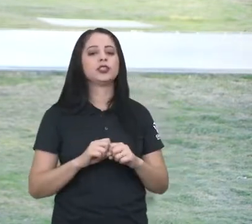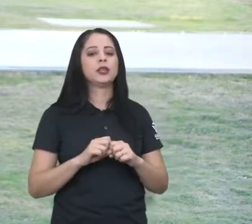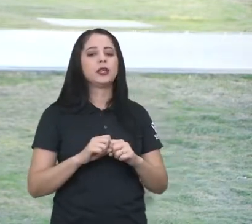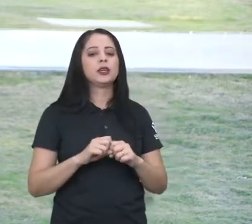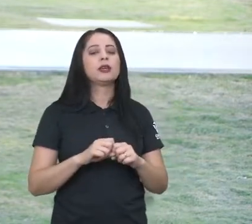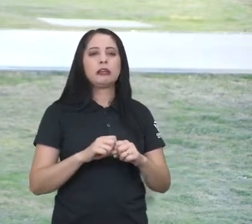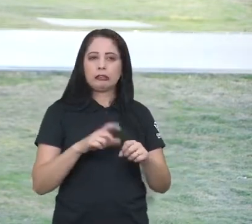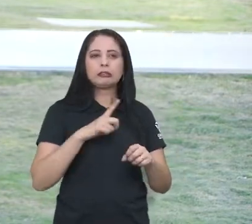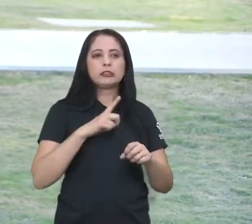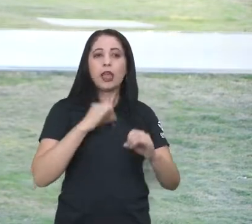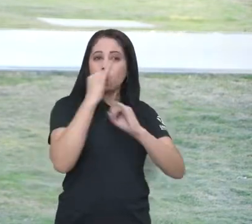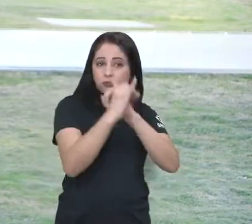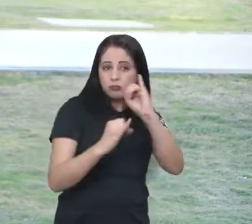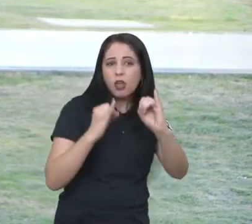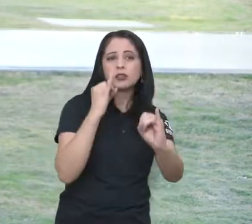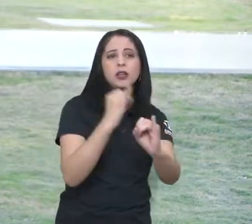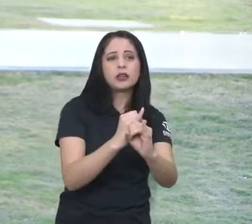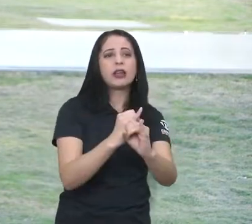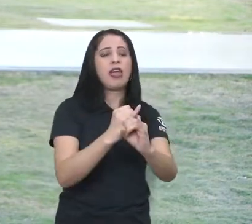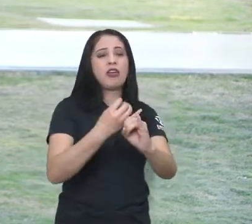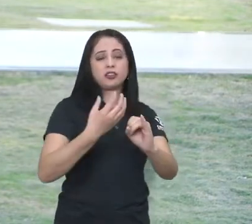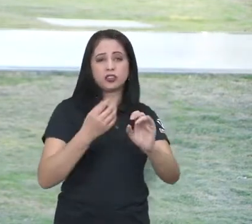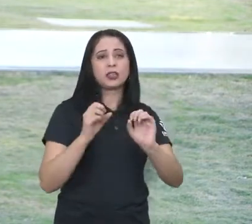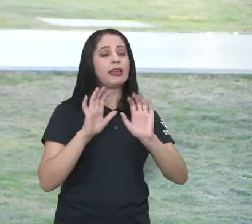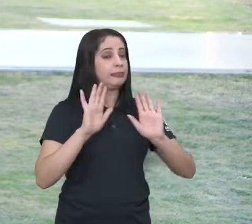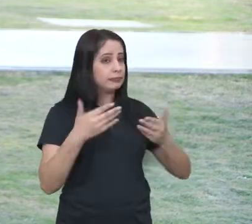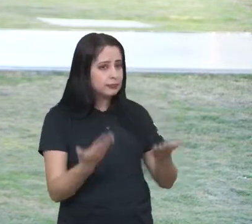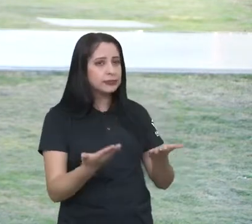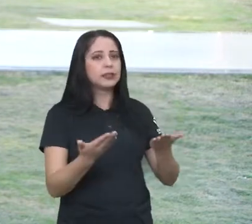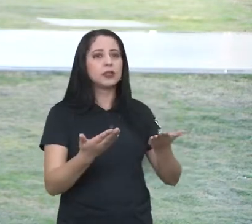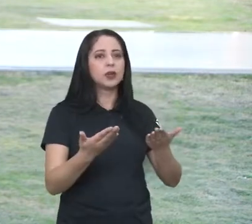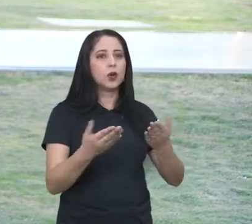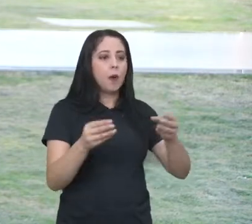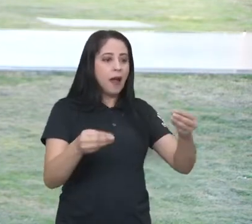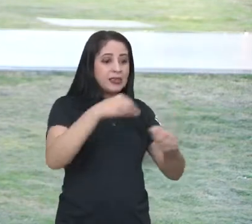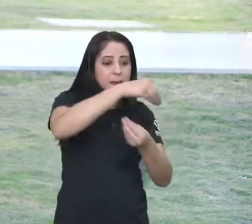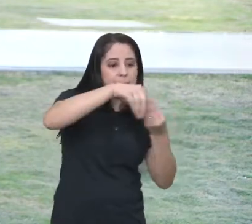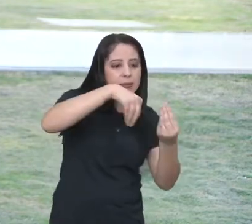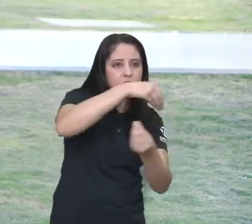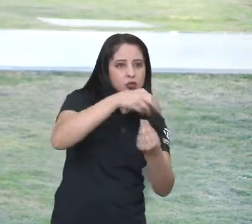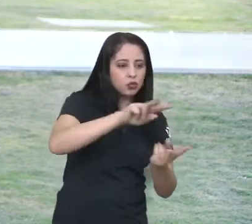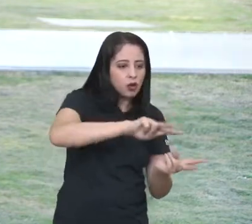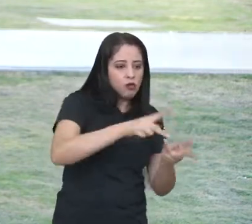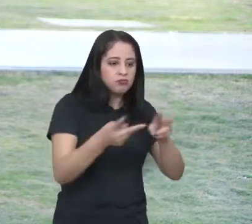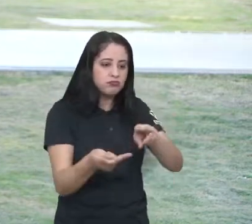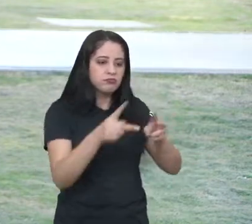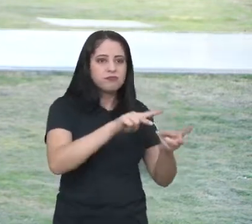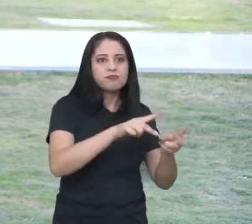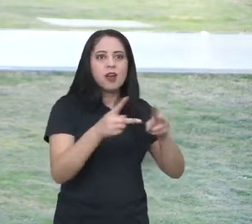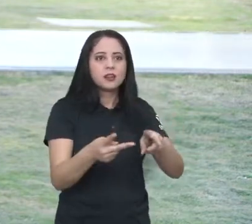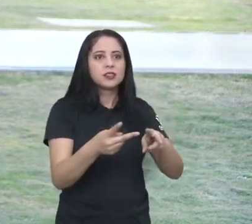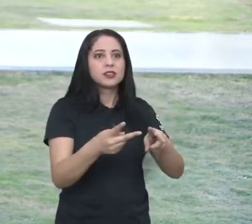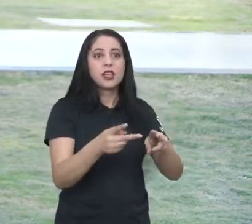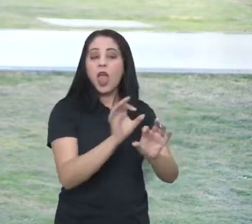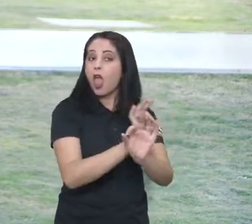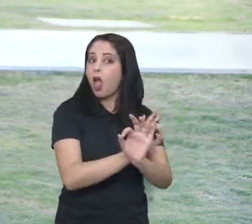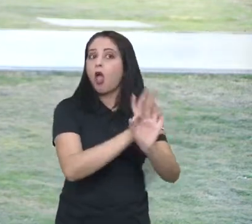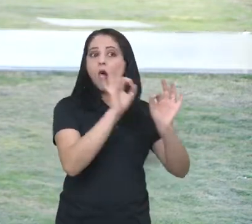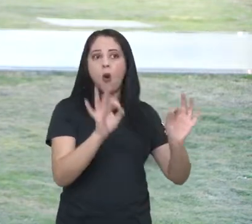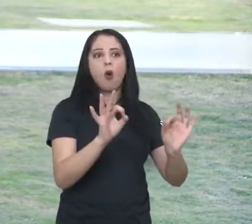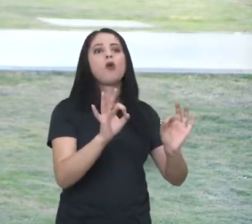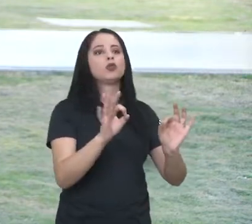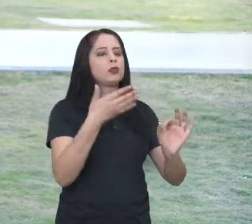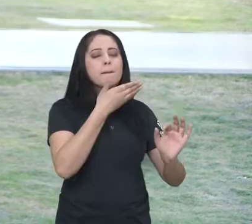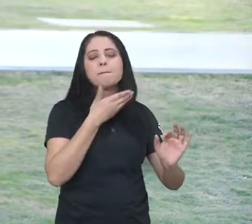permite também atividades não presenciais, online. Então essa mescla de ofertas é o que a gente acredita que é a política pública